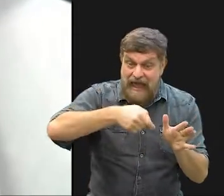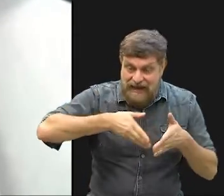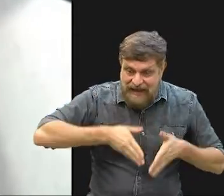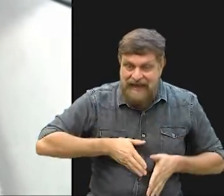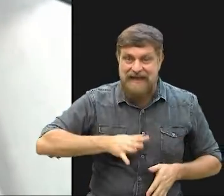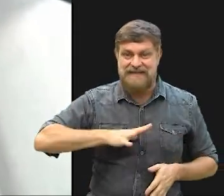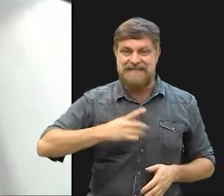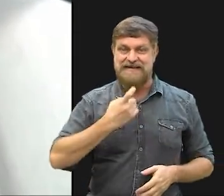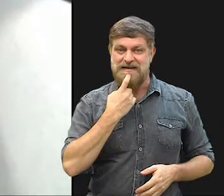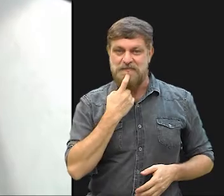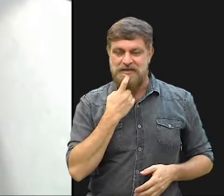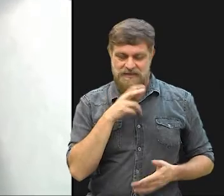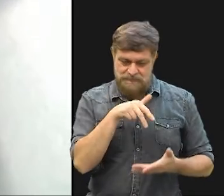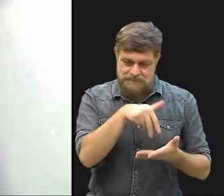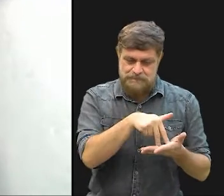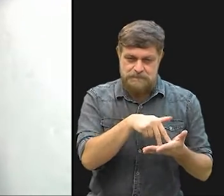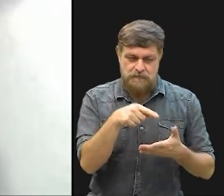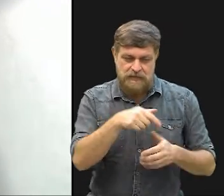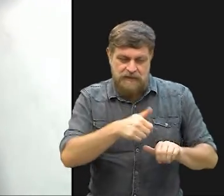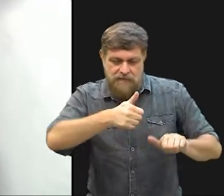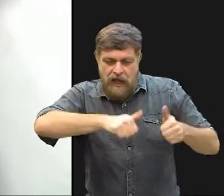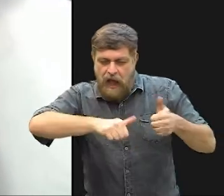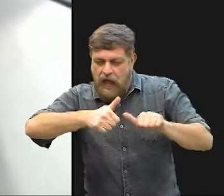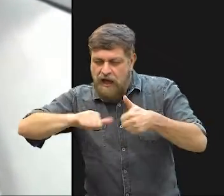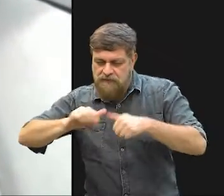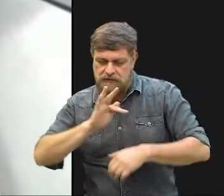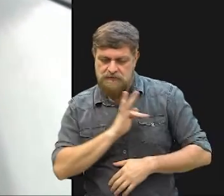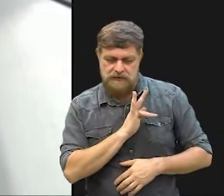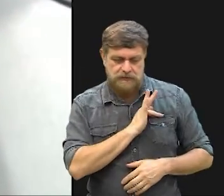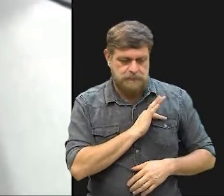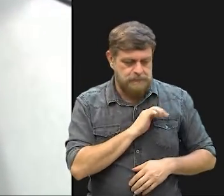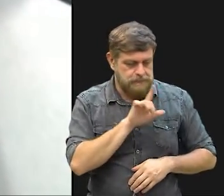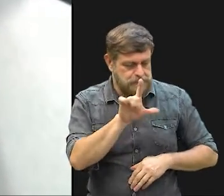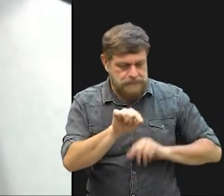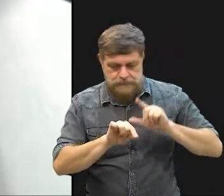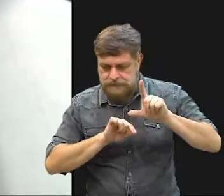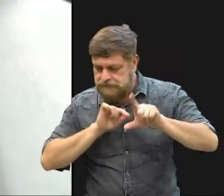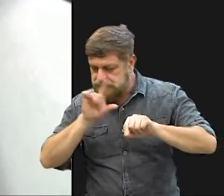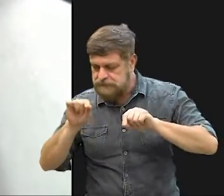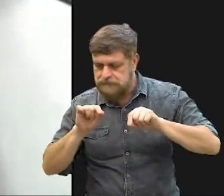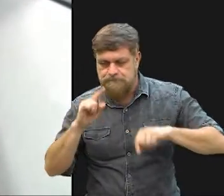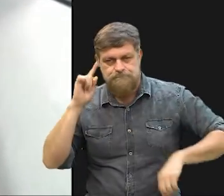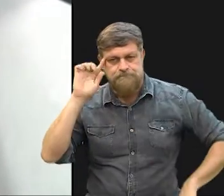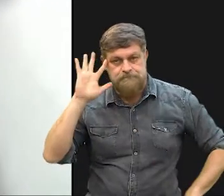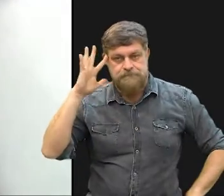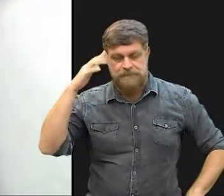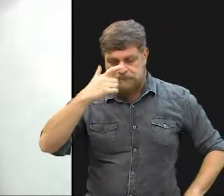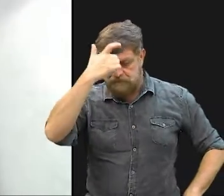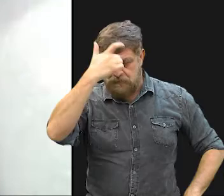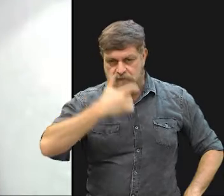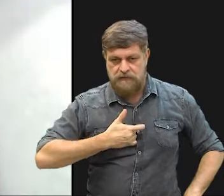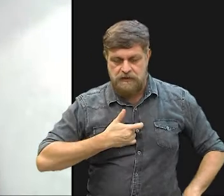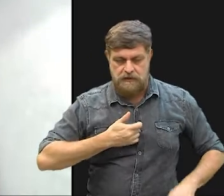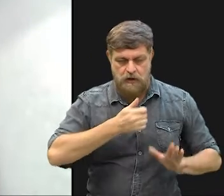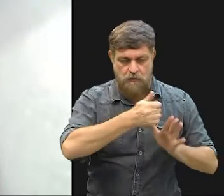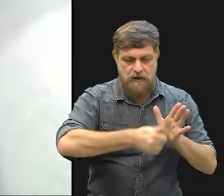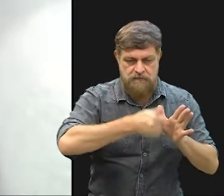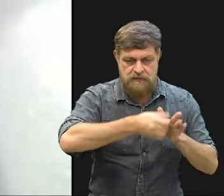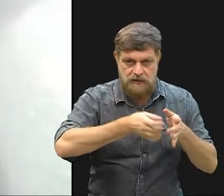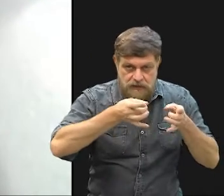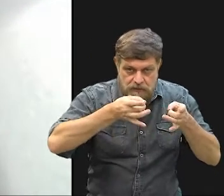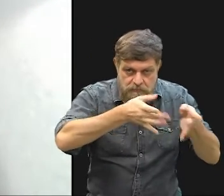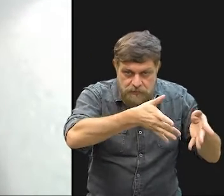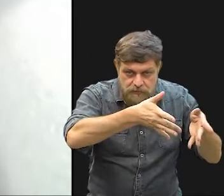Legal. Então, ela estava avaliando alguns treinadores e acabou que eu saí de lá da